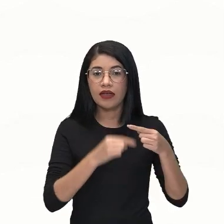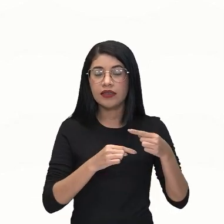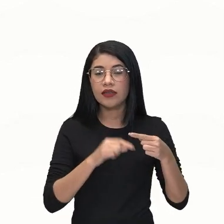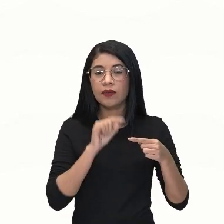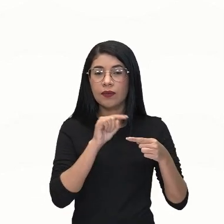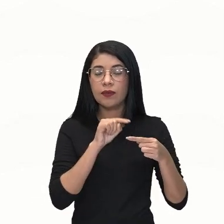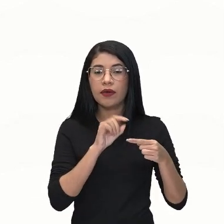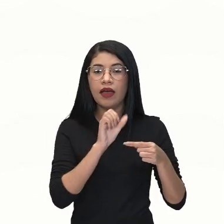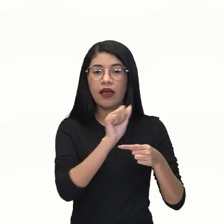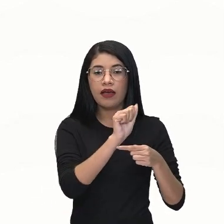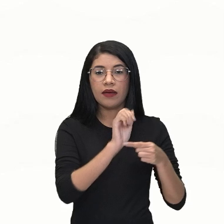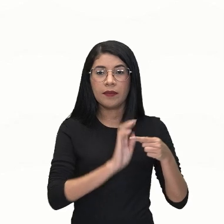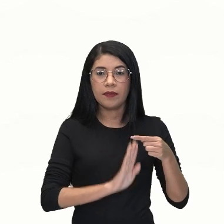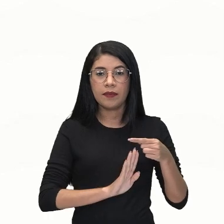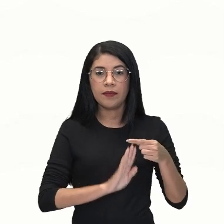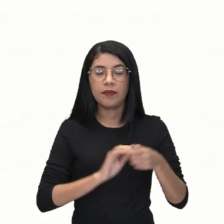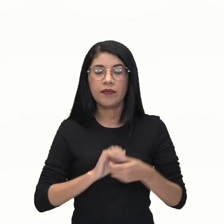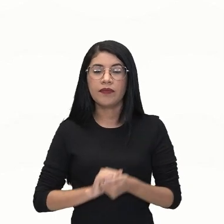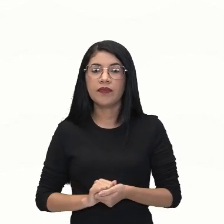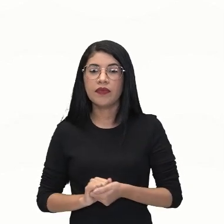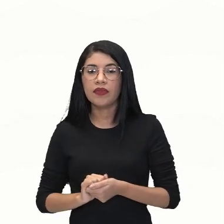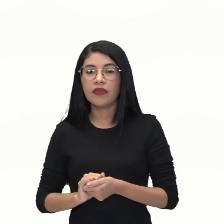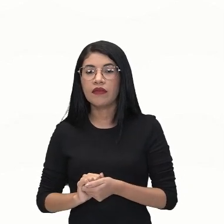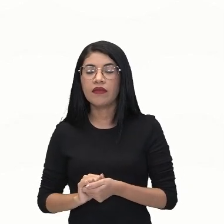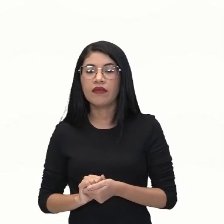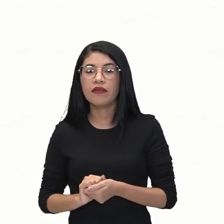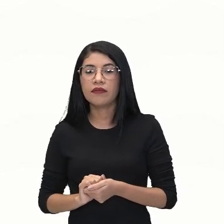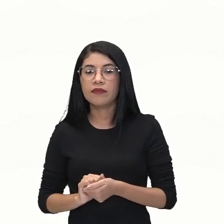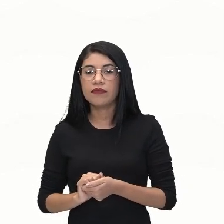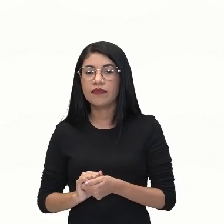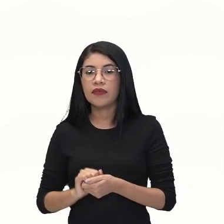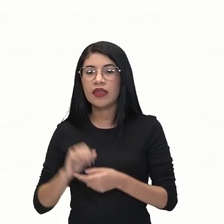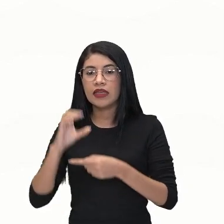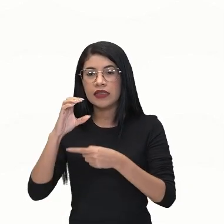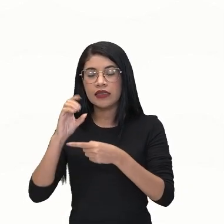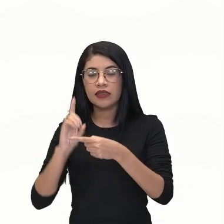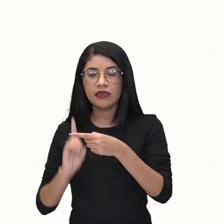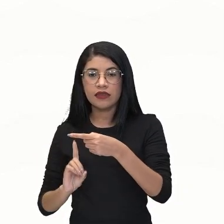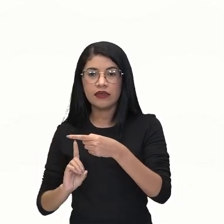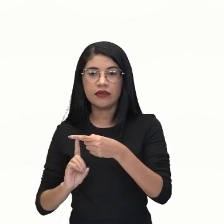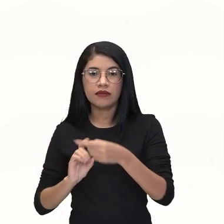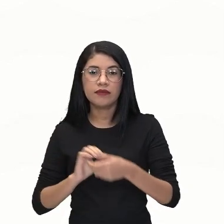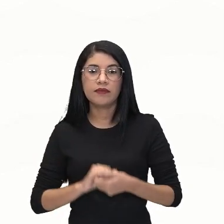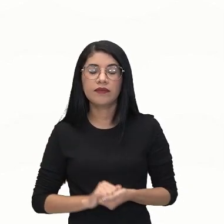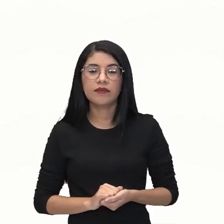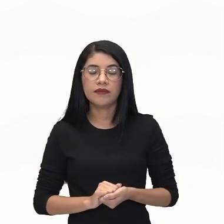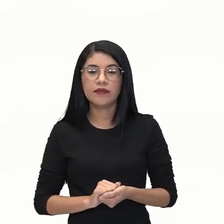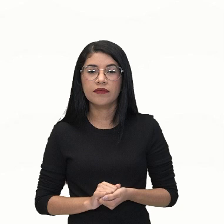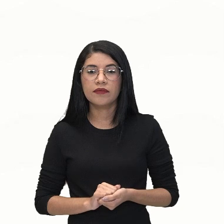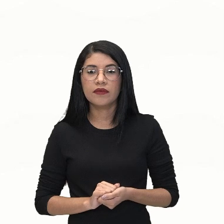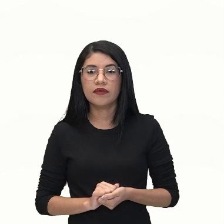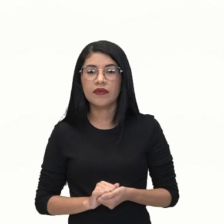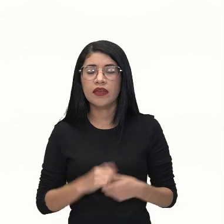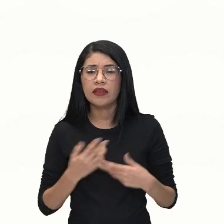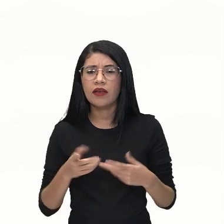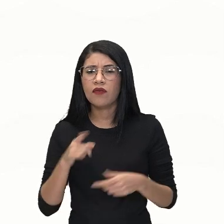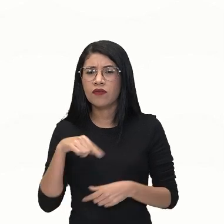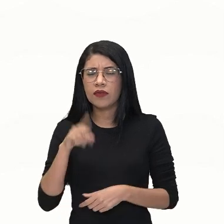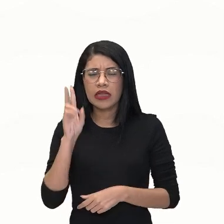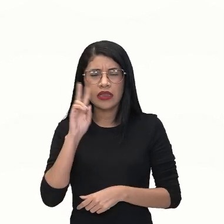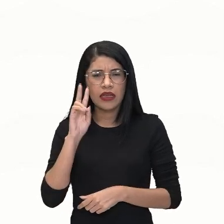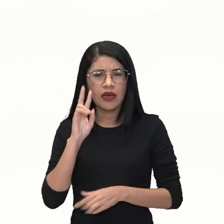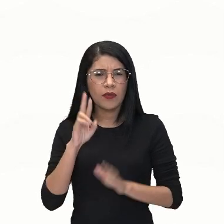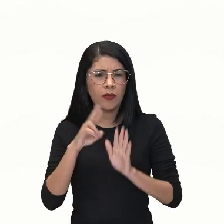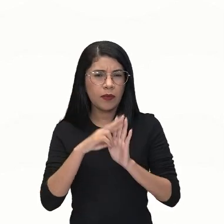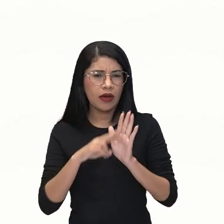razão A para B, e a segunda razão, que é a razão C para D. Vocês lembram daquela regrinha